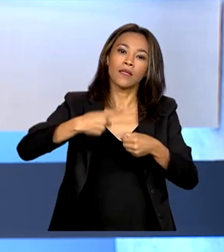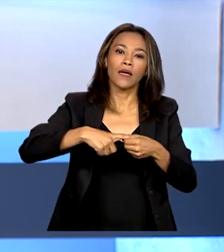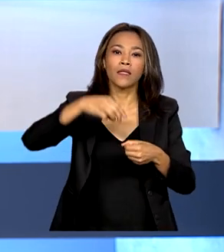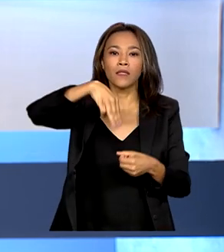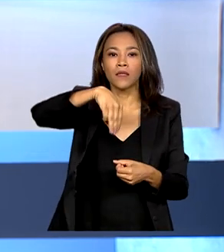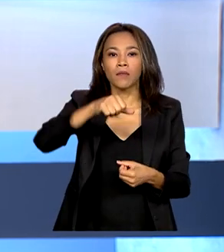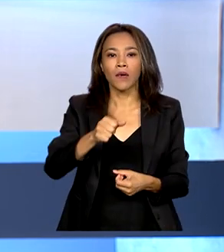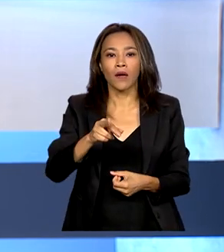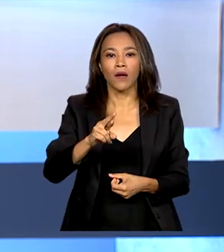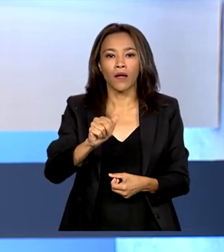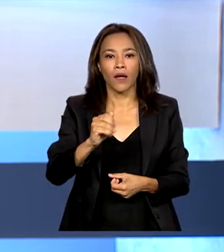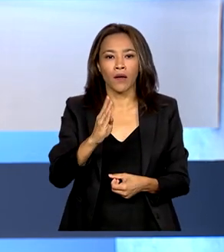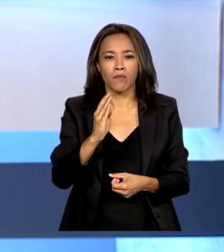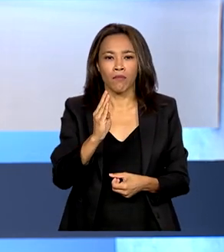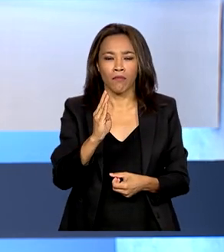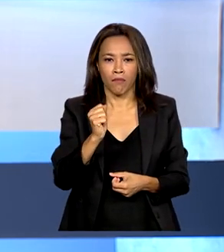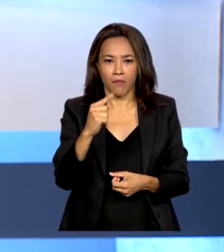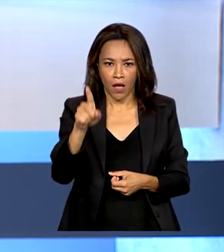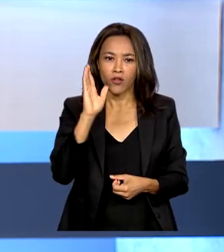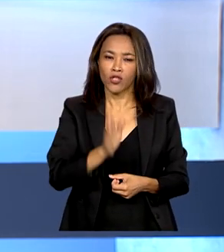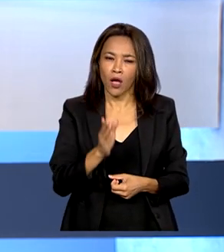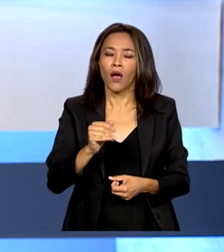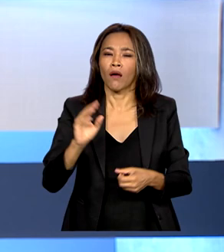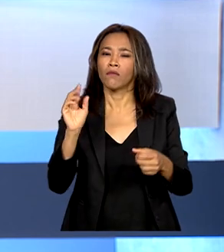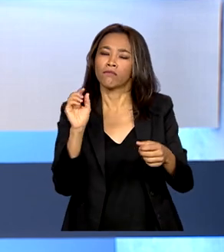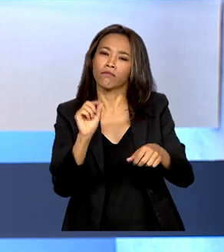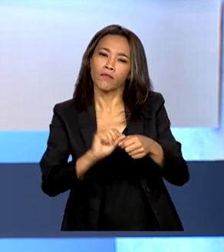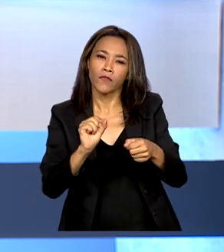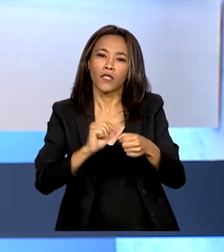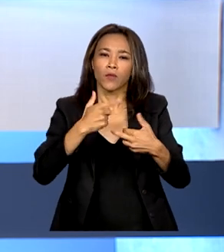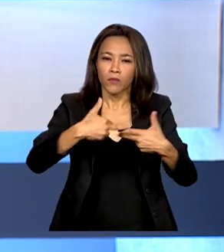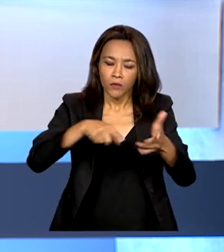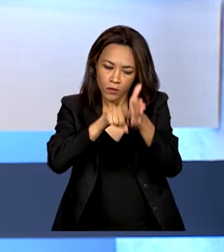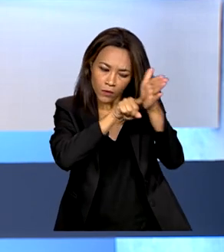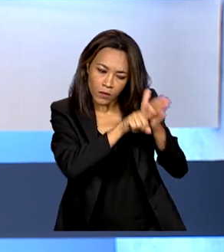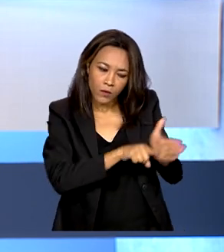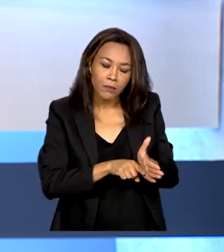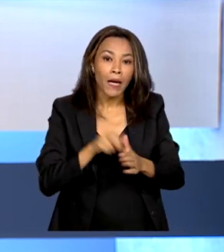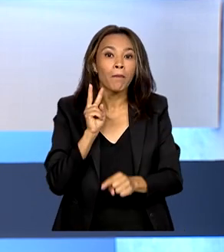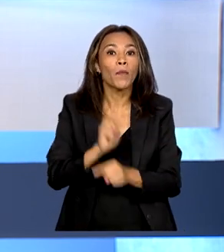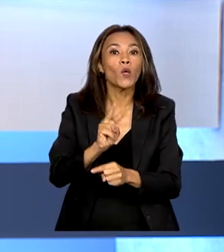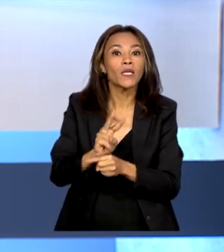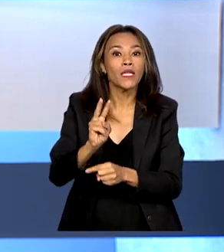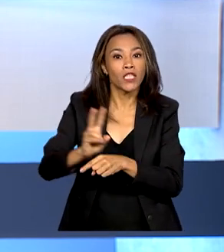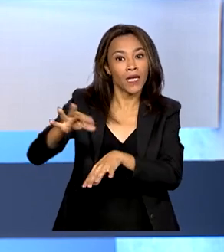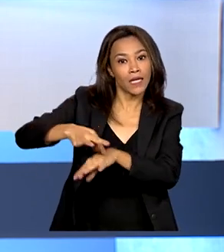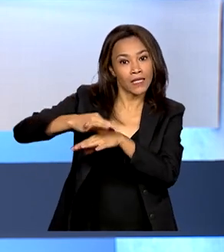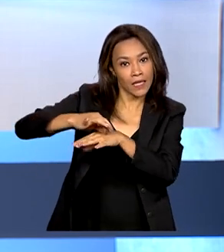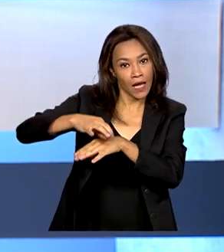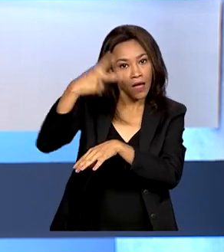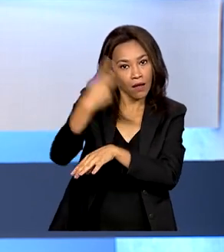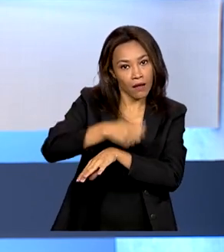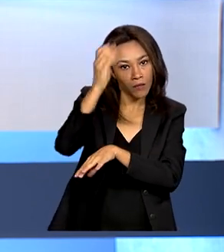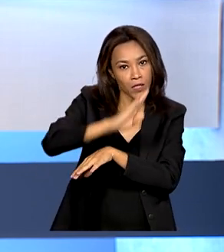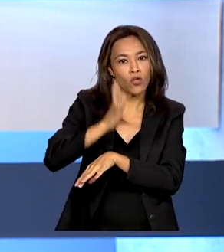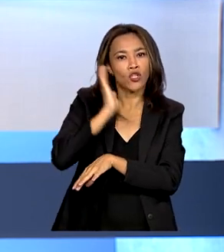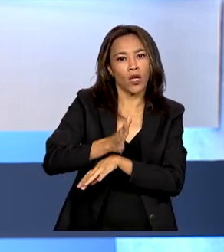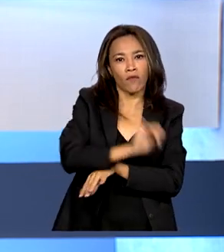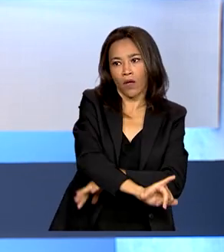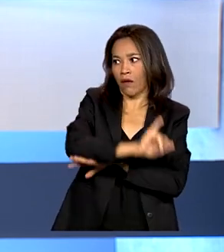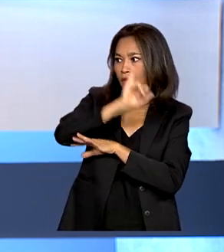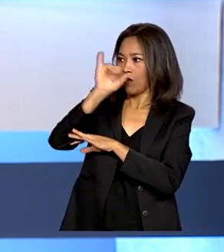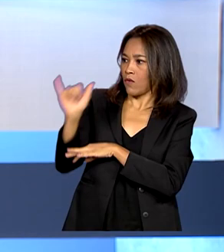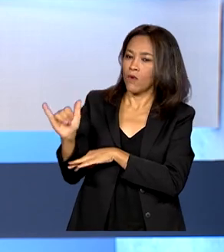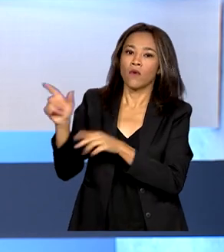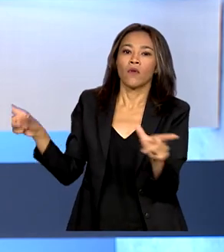foram adotadas para a proteção do mercado de carnes brasileiras e que foi feito um comunicado à